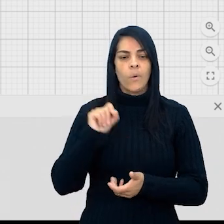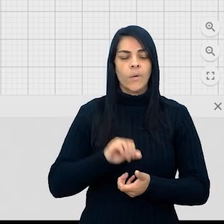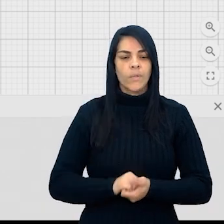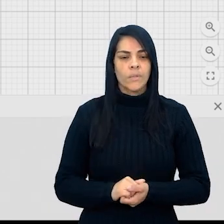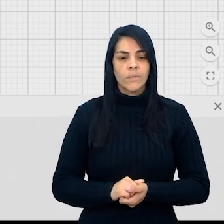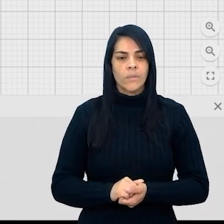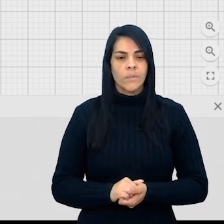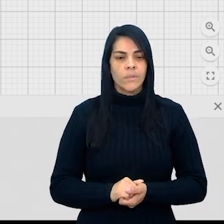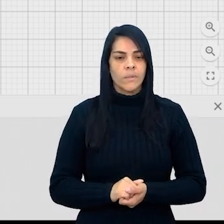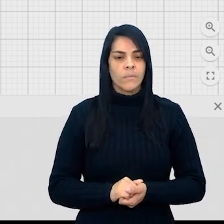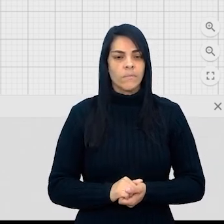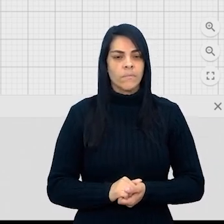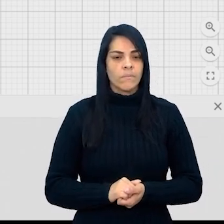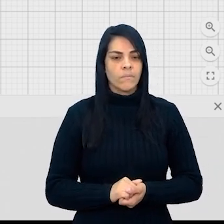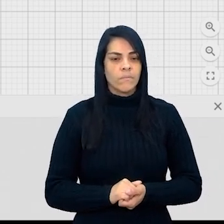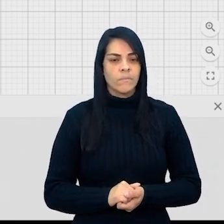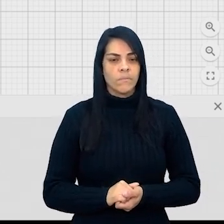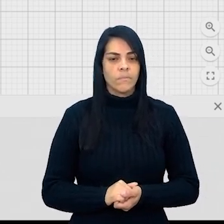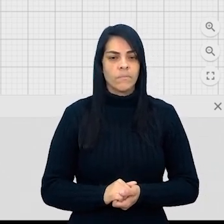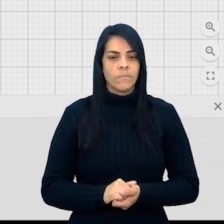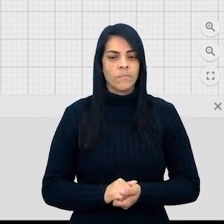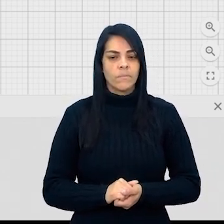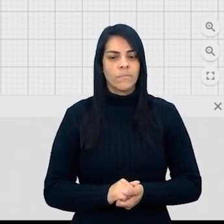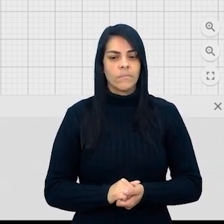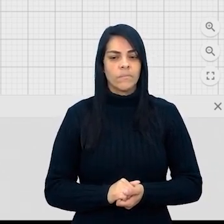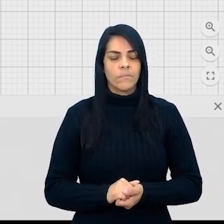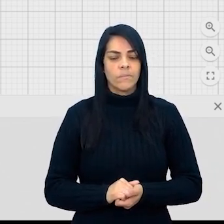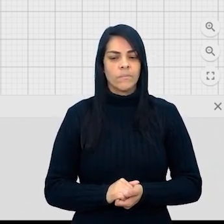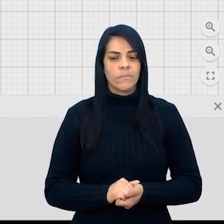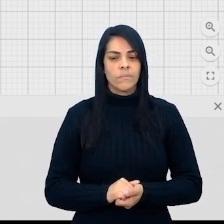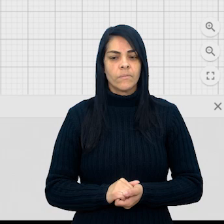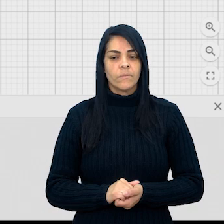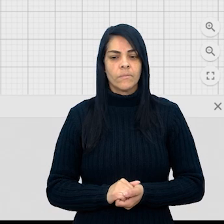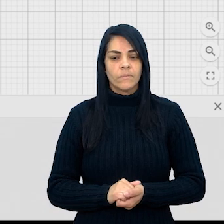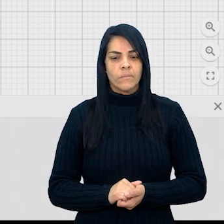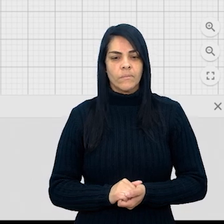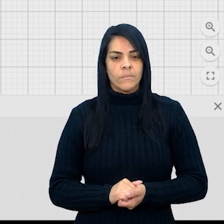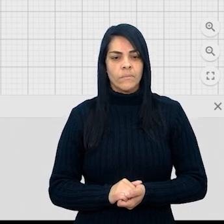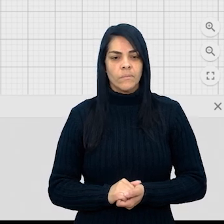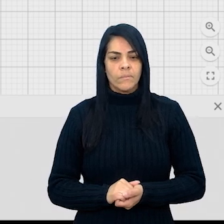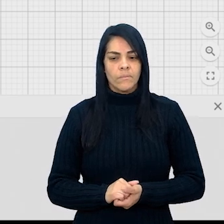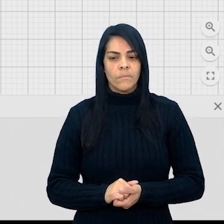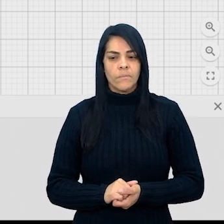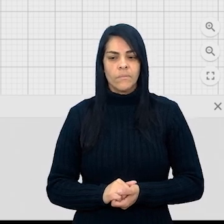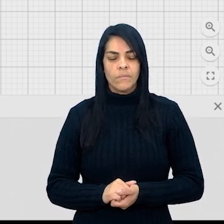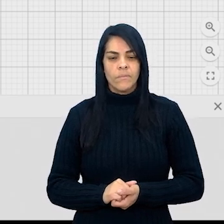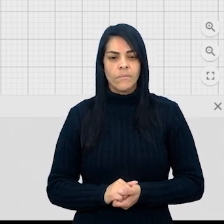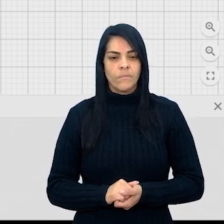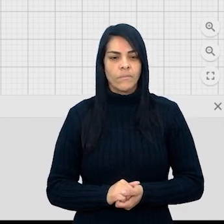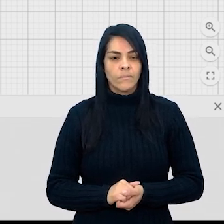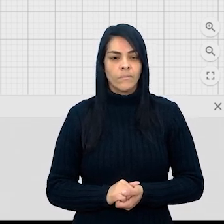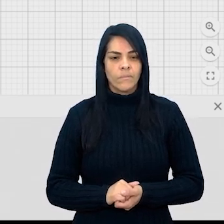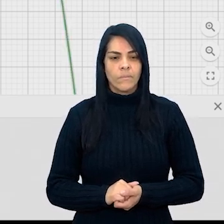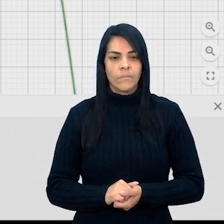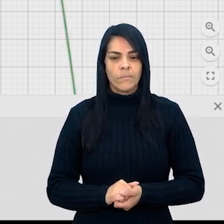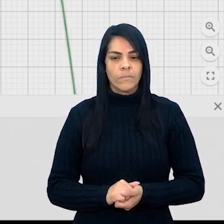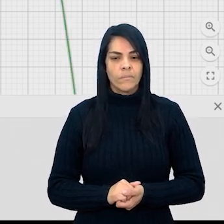eu vou apagar aqui, deixa eu apagar aqui.